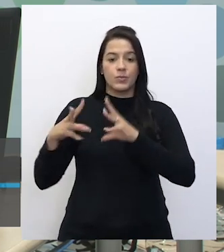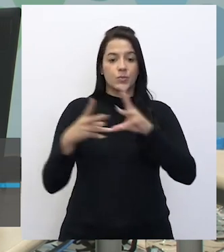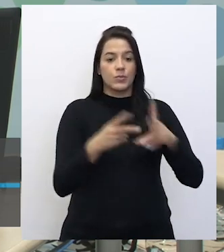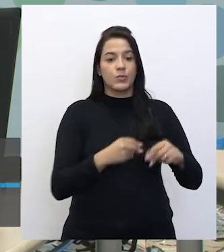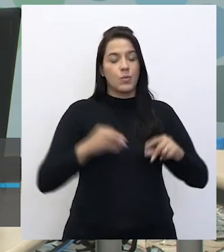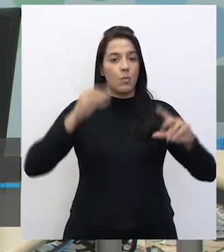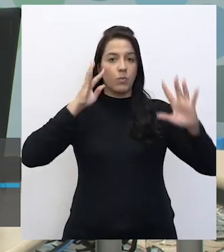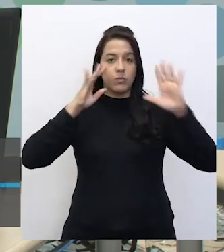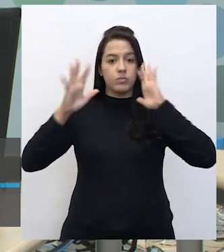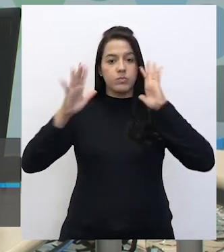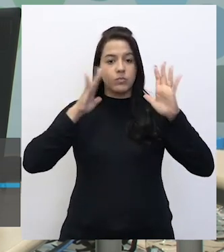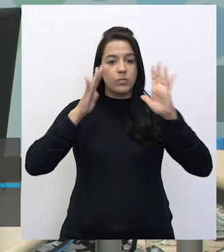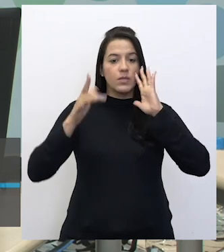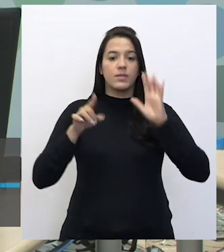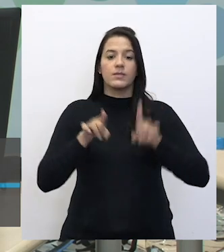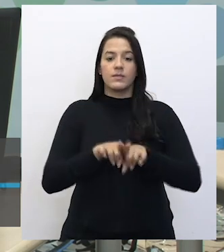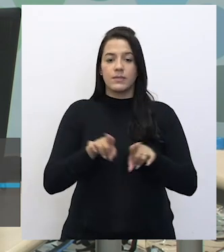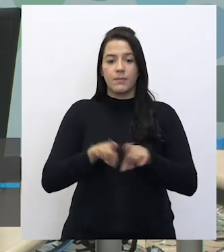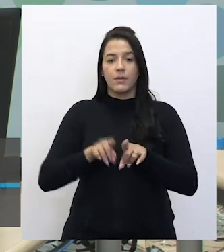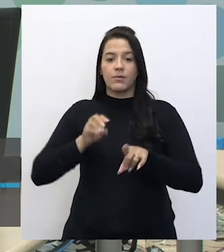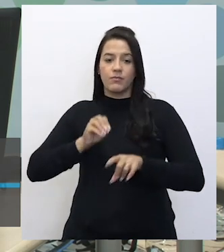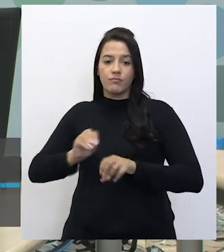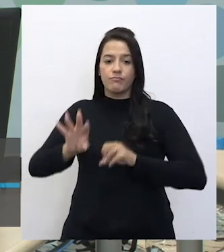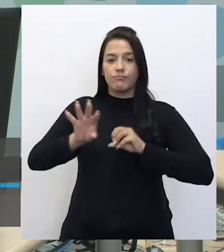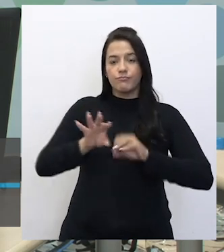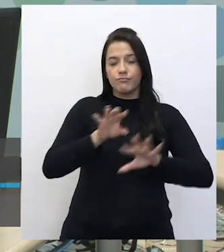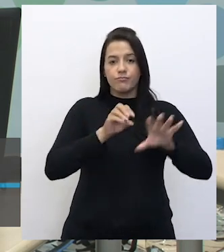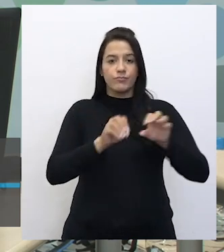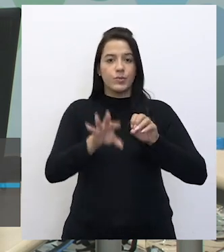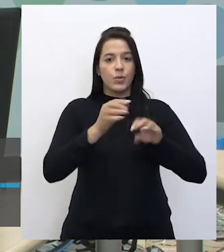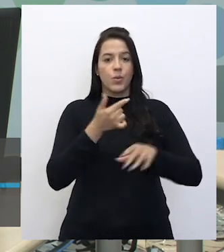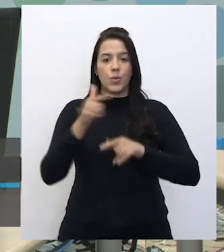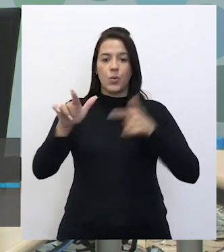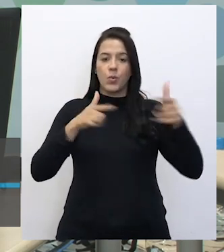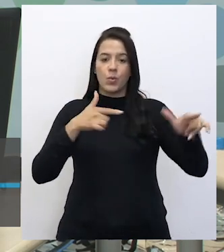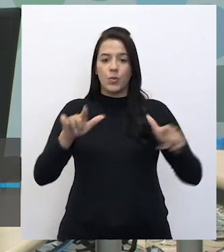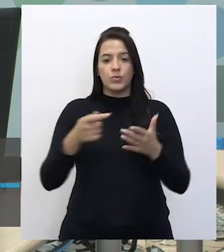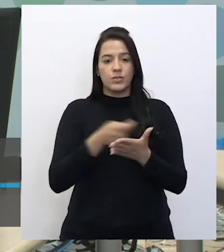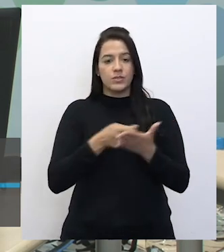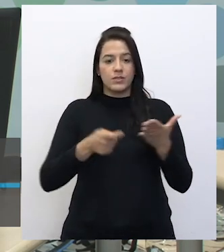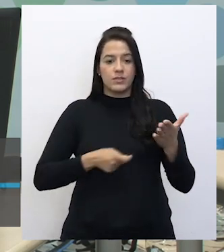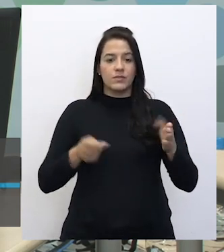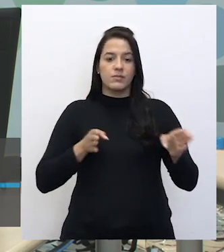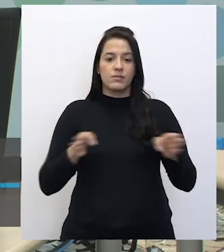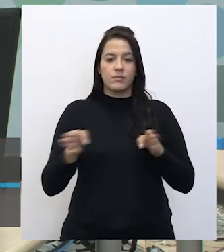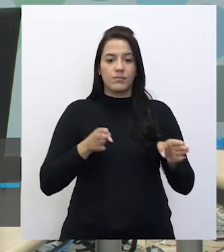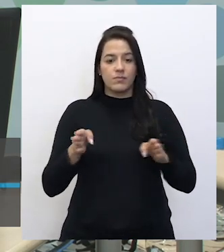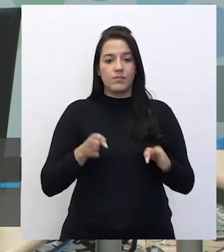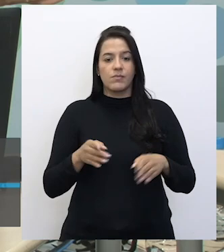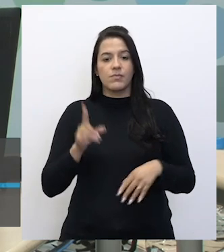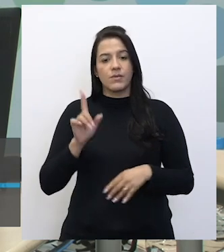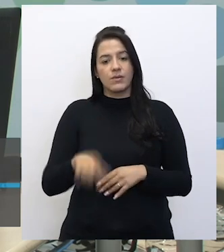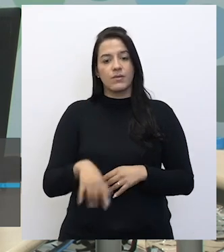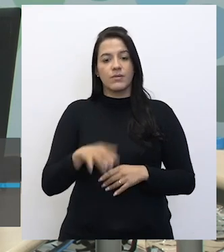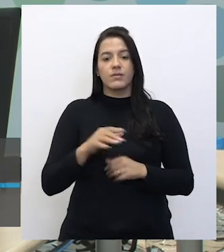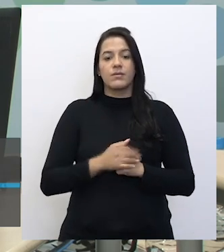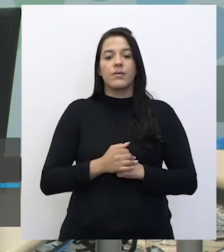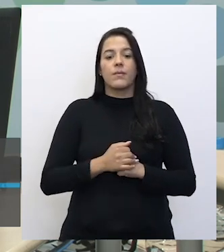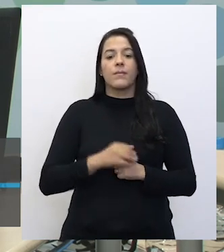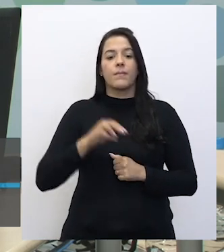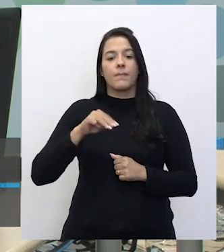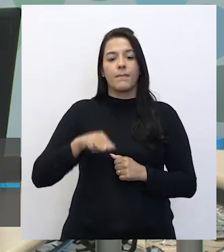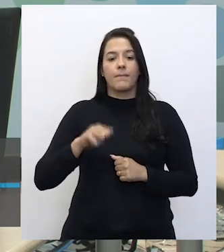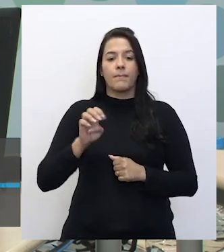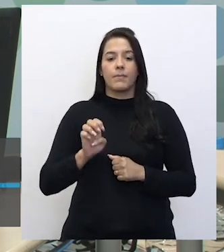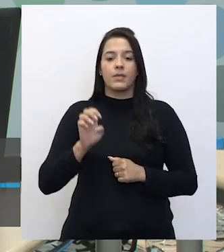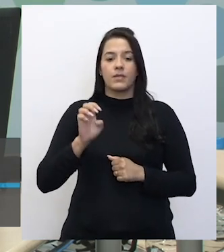noção, inclusive ele influencia vários outros, né, escritores do período em outras áreas, como o dramaturgo Bertolt Brecht, né? Bertolt